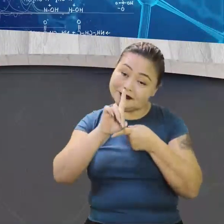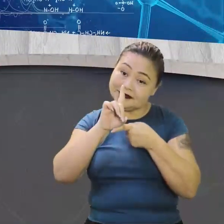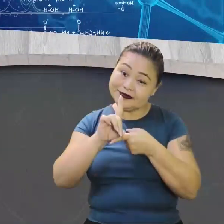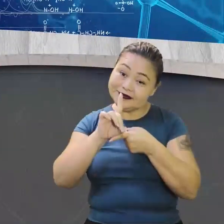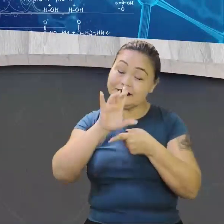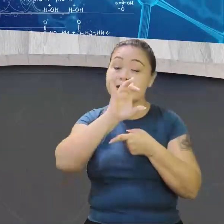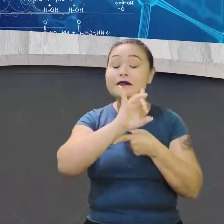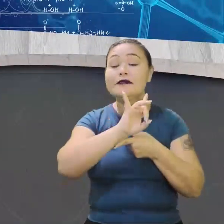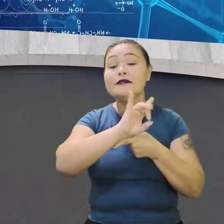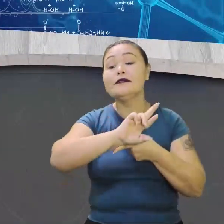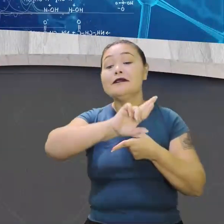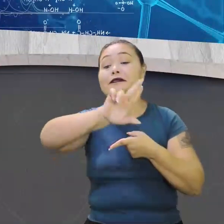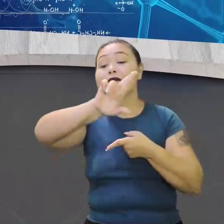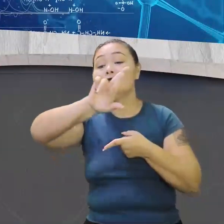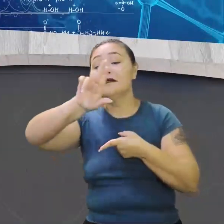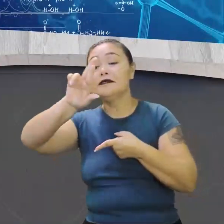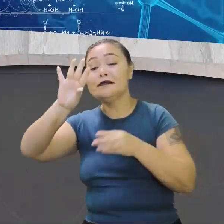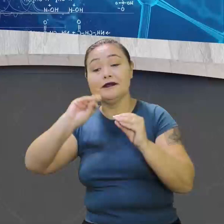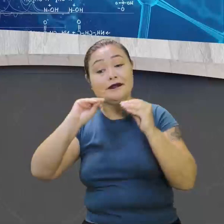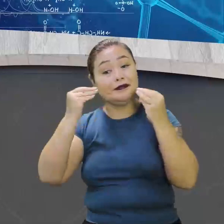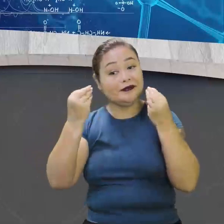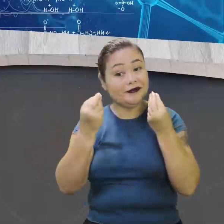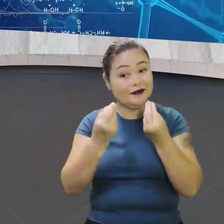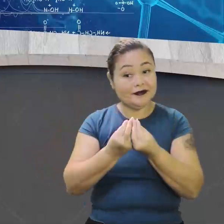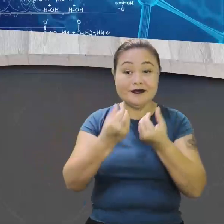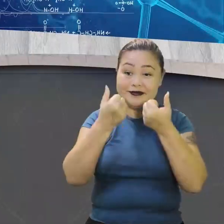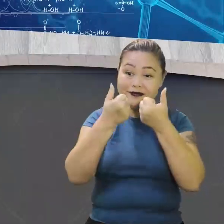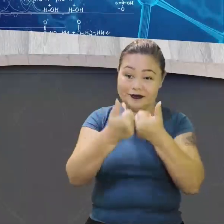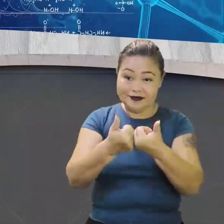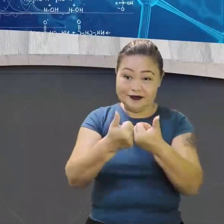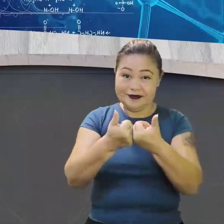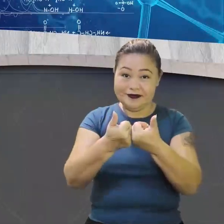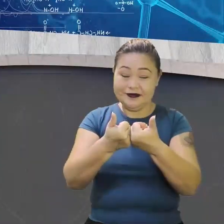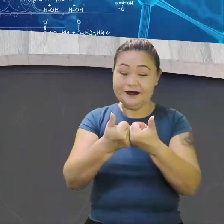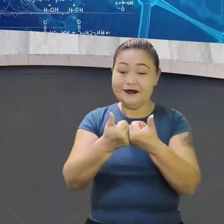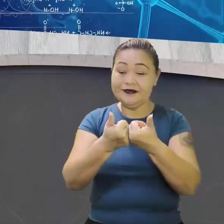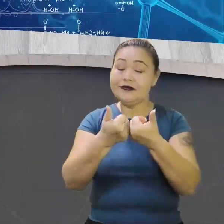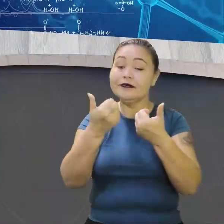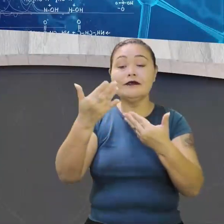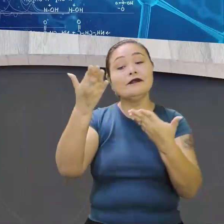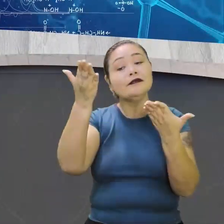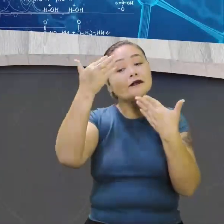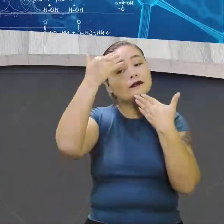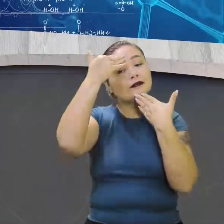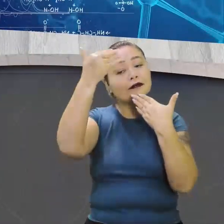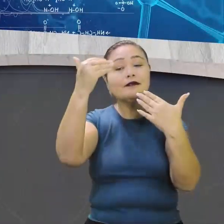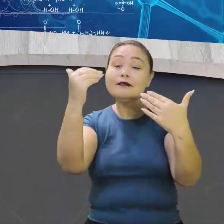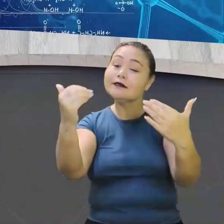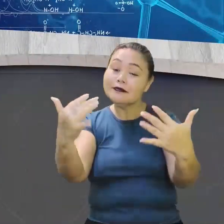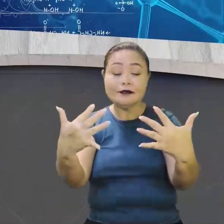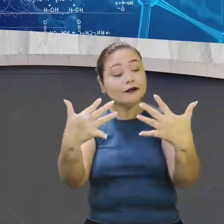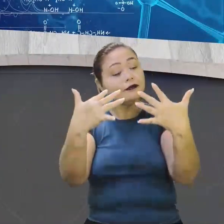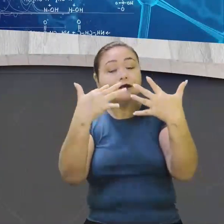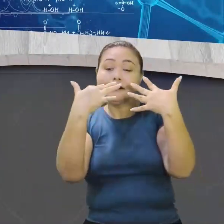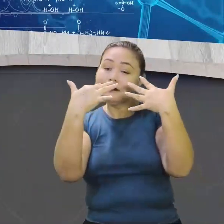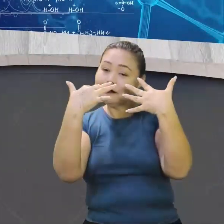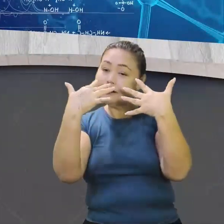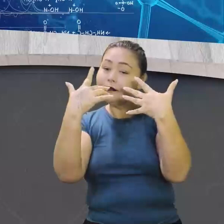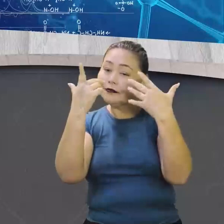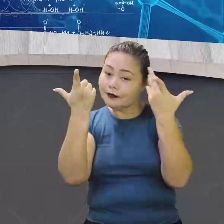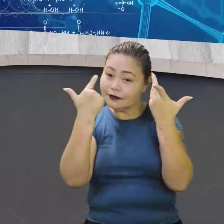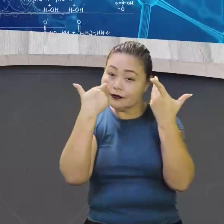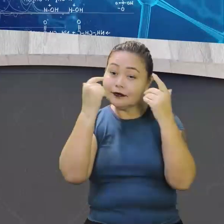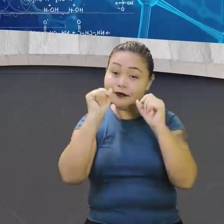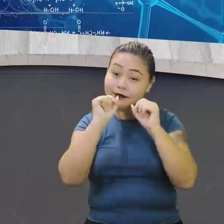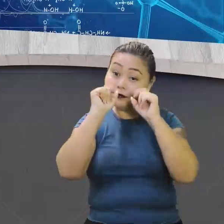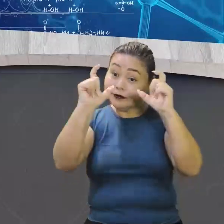de diferentes substâncias, tá bom? Então, gratos pela sua atenção e fique ligado